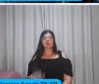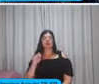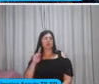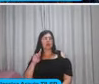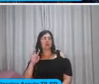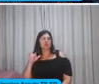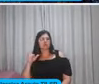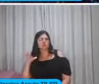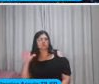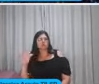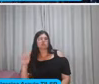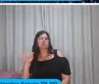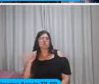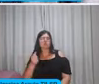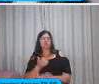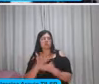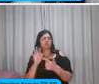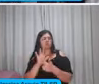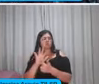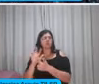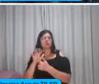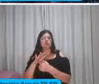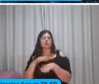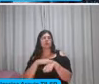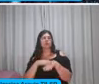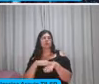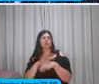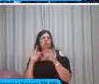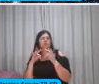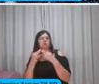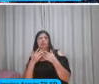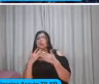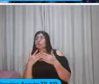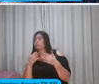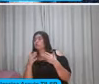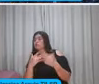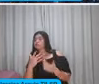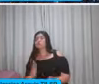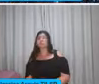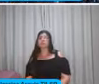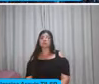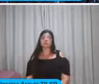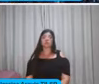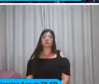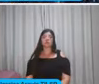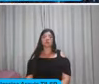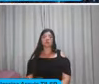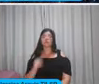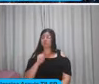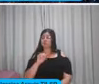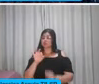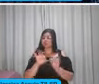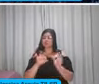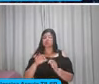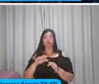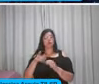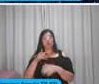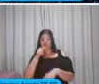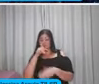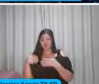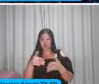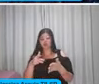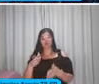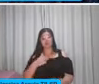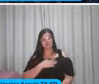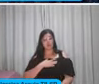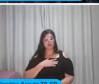Uma exposição Uma conversa com as famílias O que for E aí, gente Esse projeto Esse Rio é Meu Trabalha com educação infantil